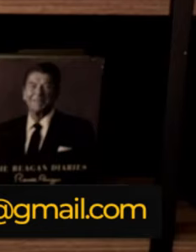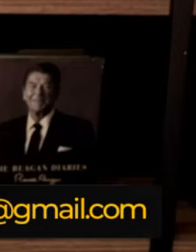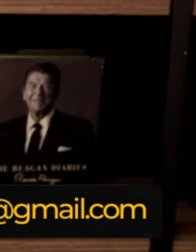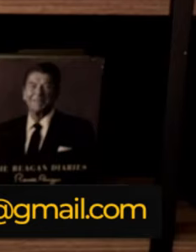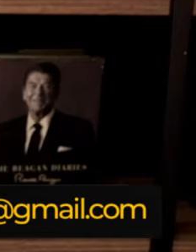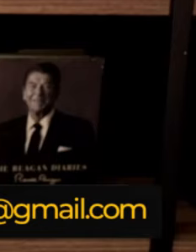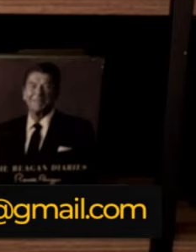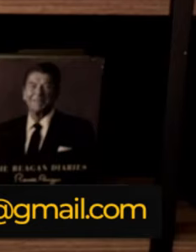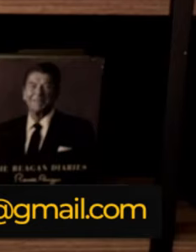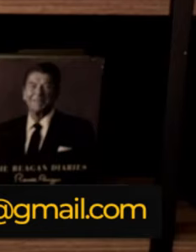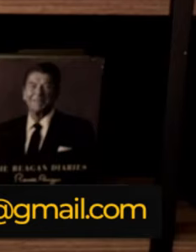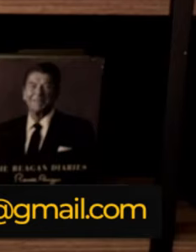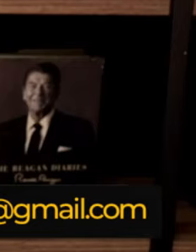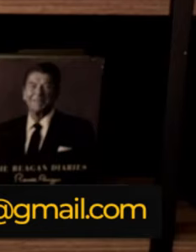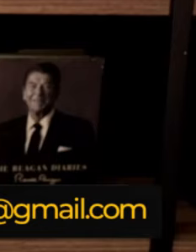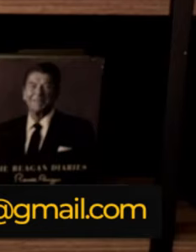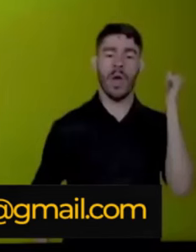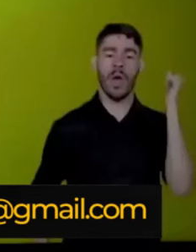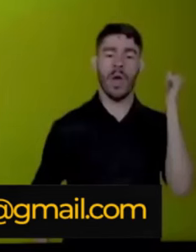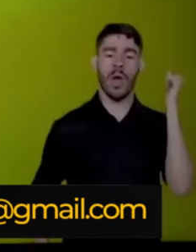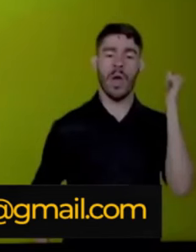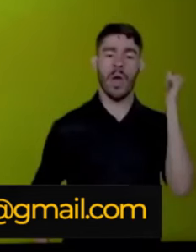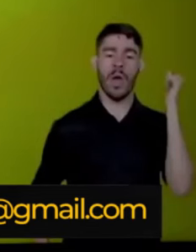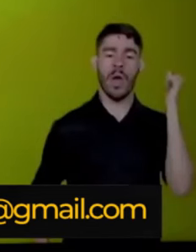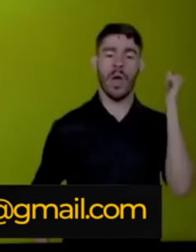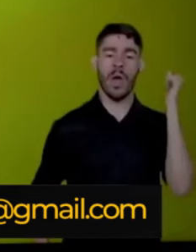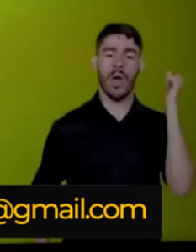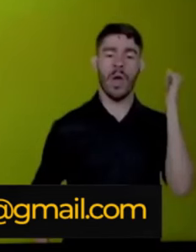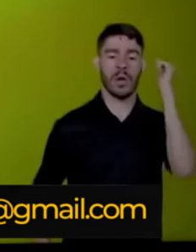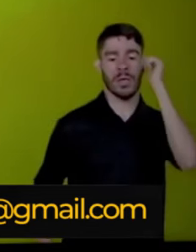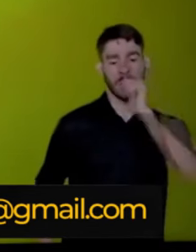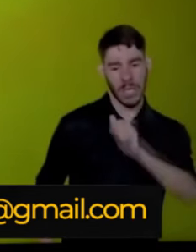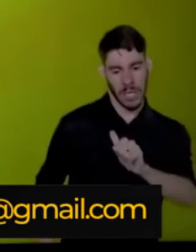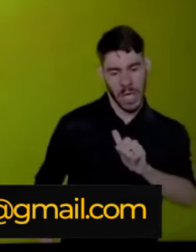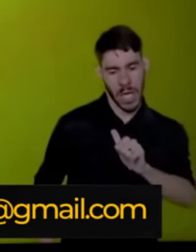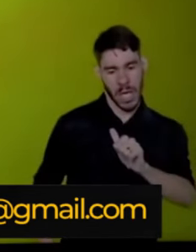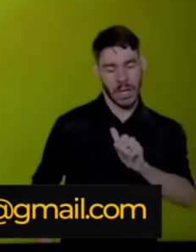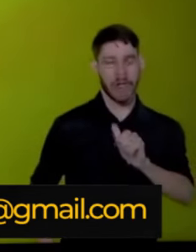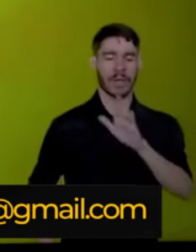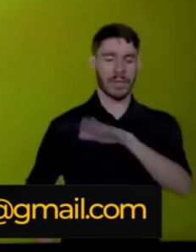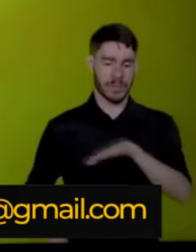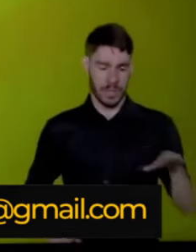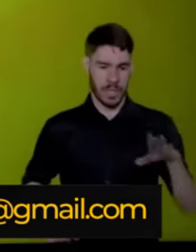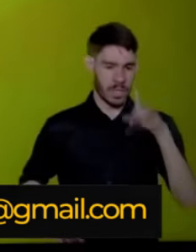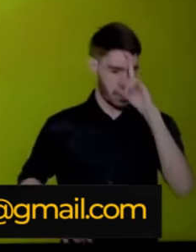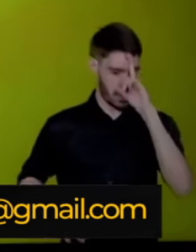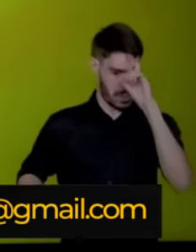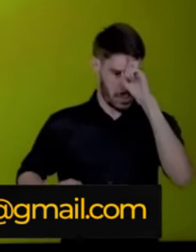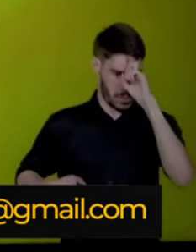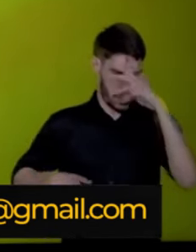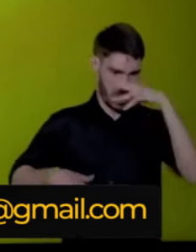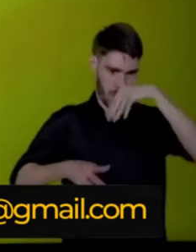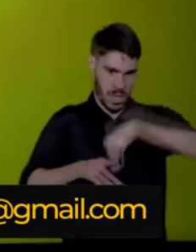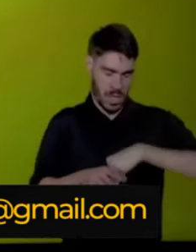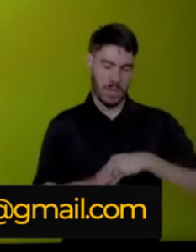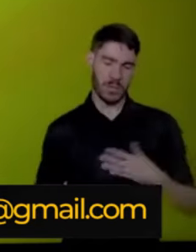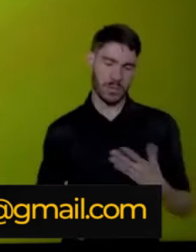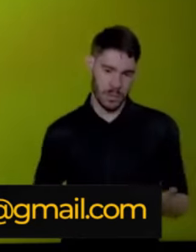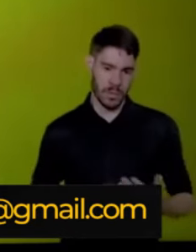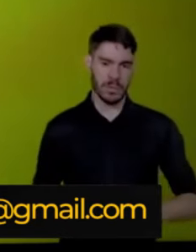fanáticos Então a gente tem que entender isso vamos lá genocídio eu não sei o que é